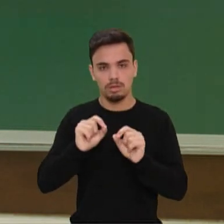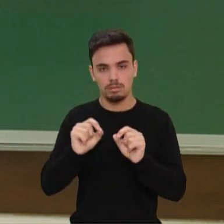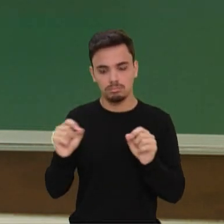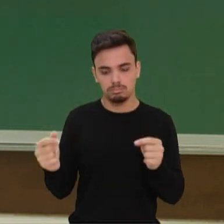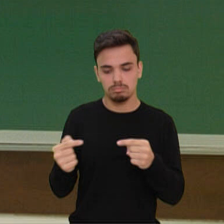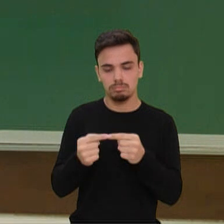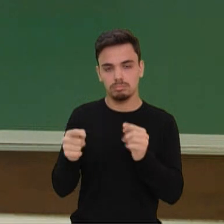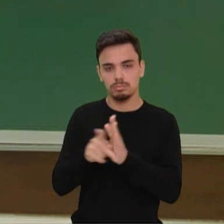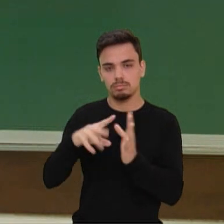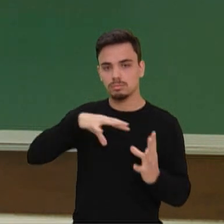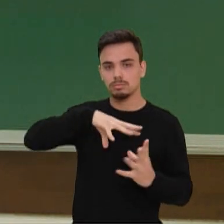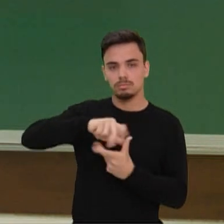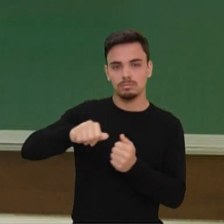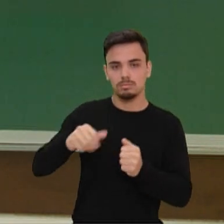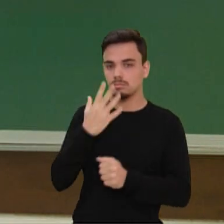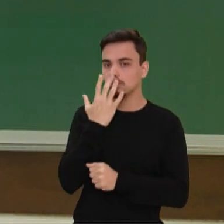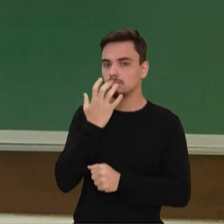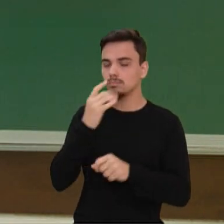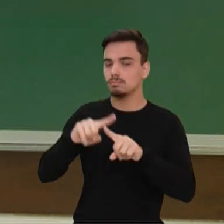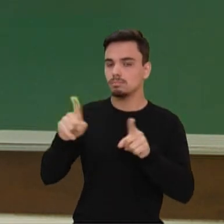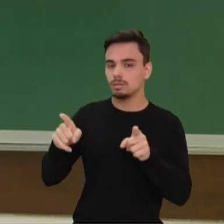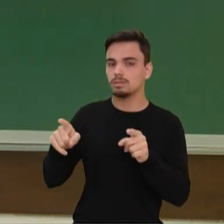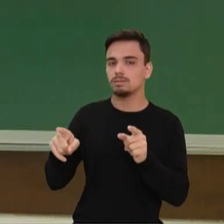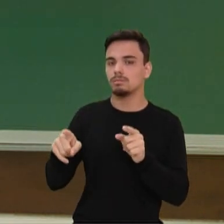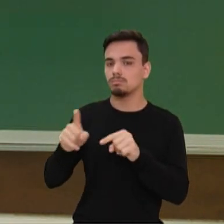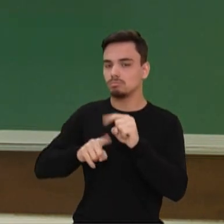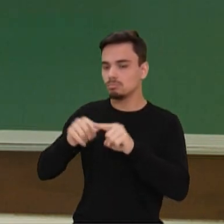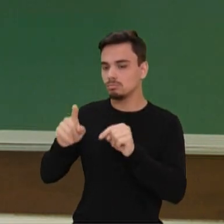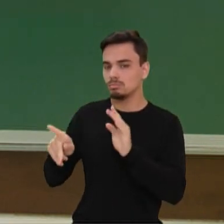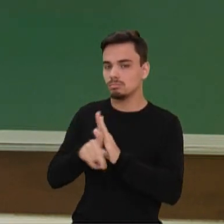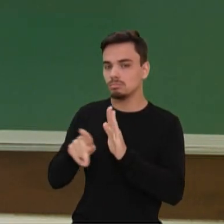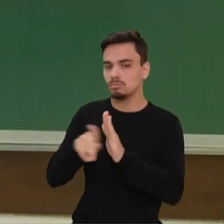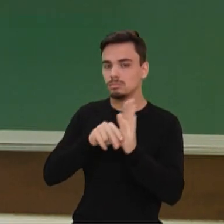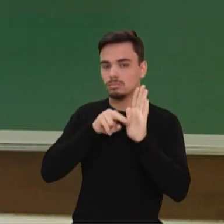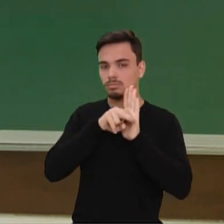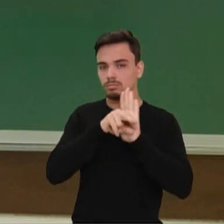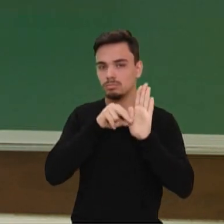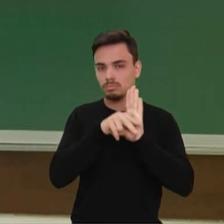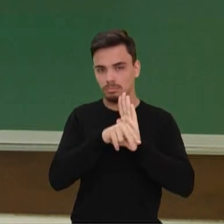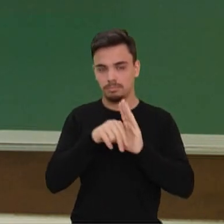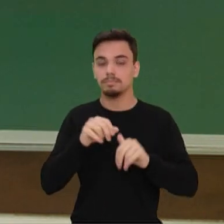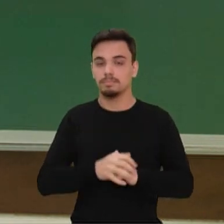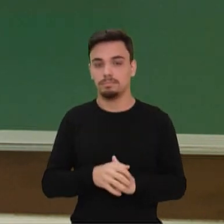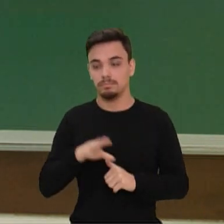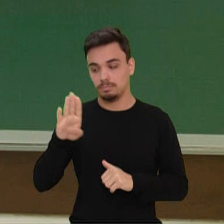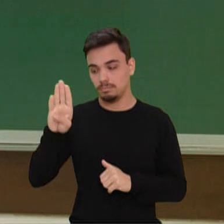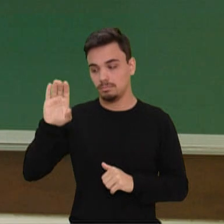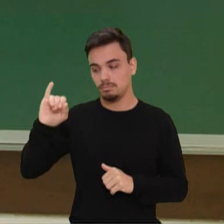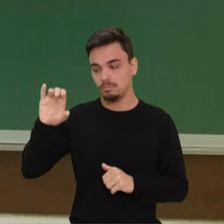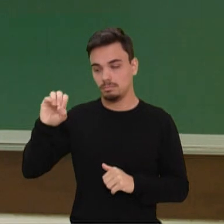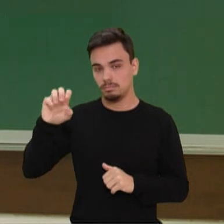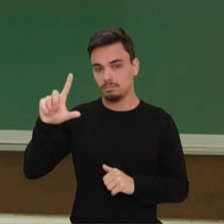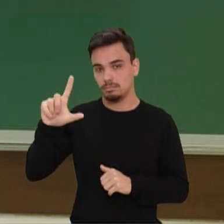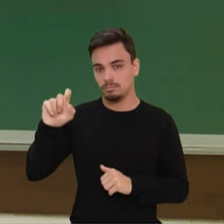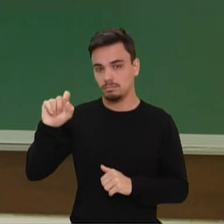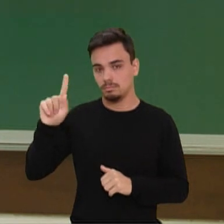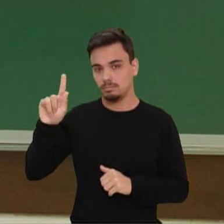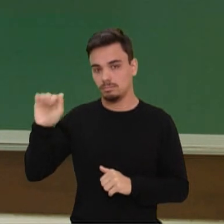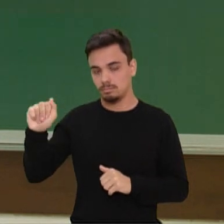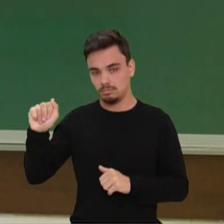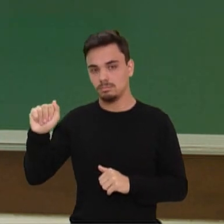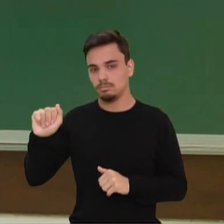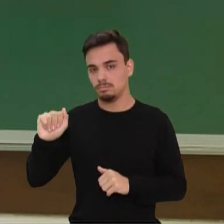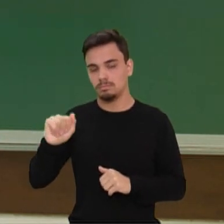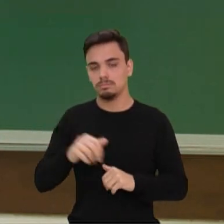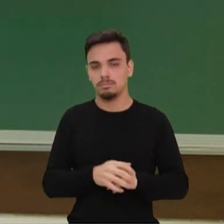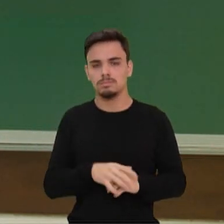para Nietzsche, mas sim o produto da biologia, que já tem um importante aspecto ali para a